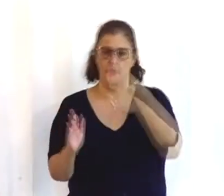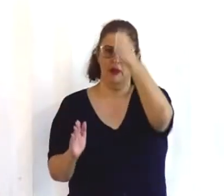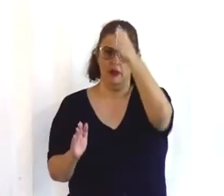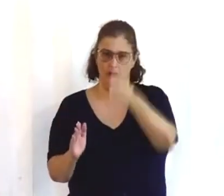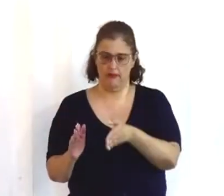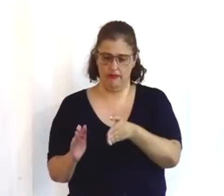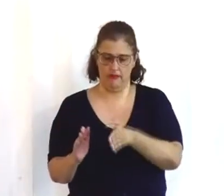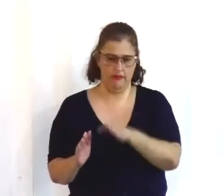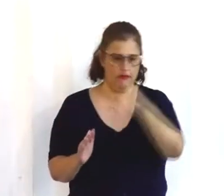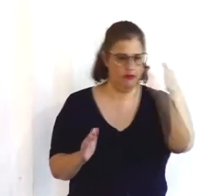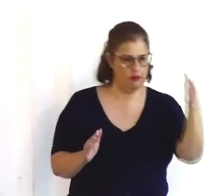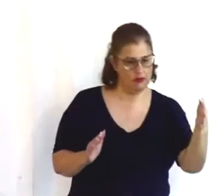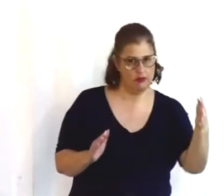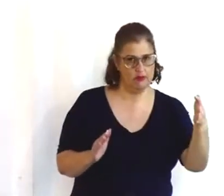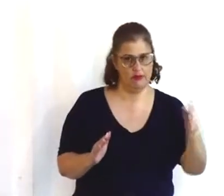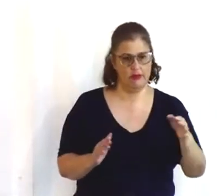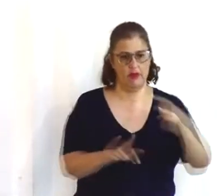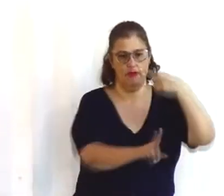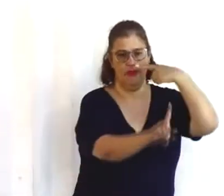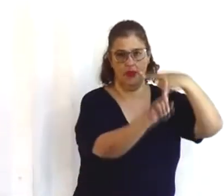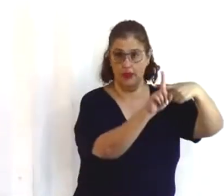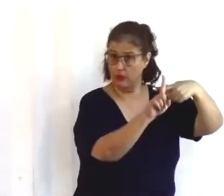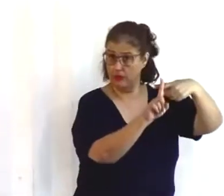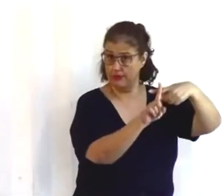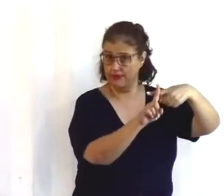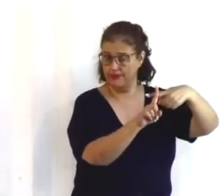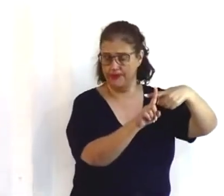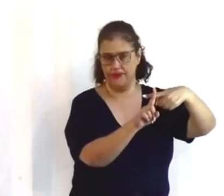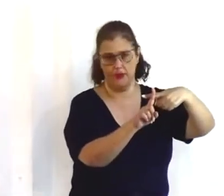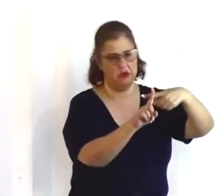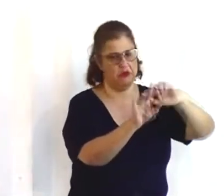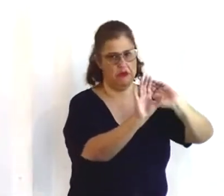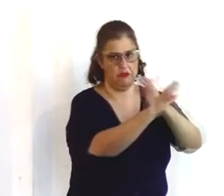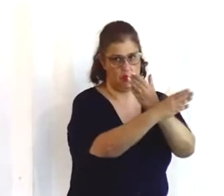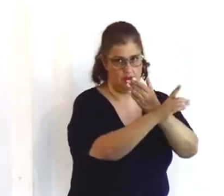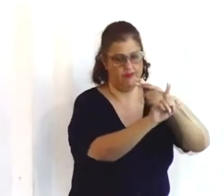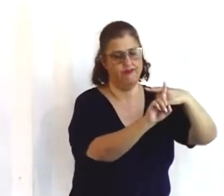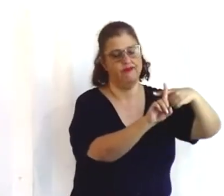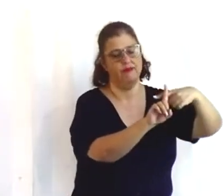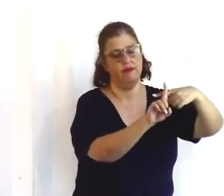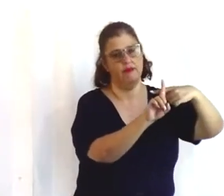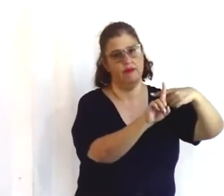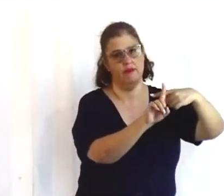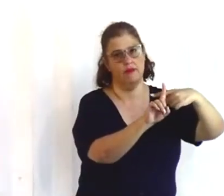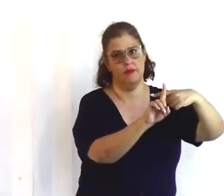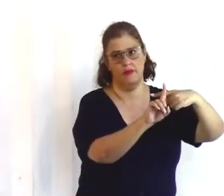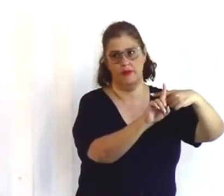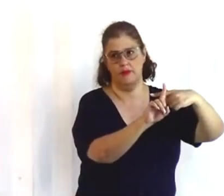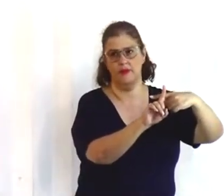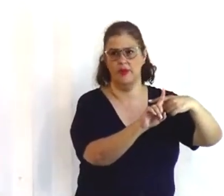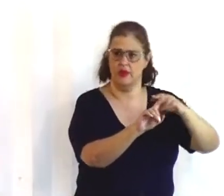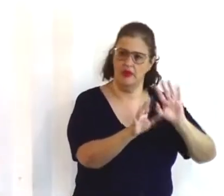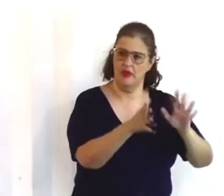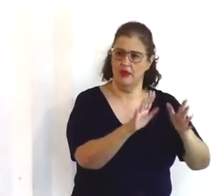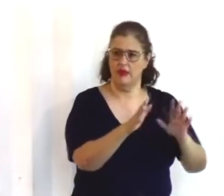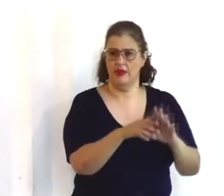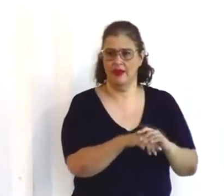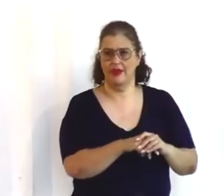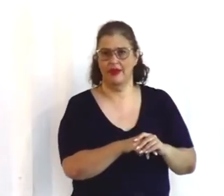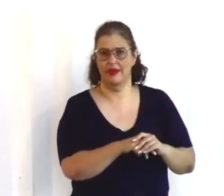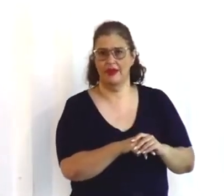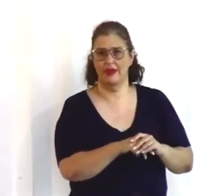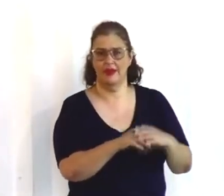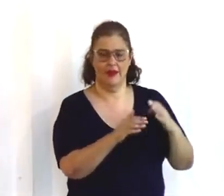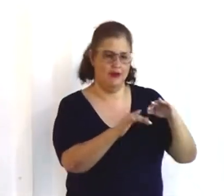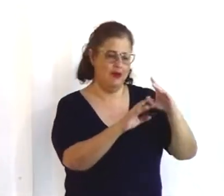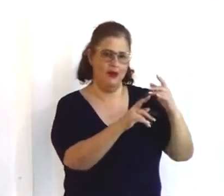crianças, vocês desenharão uma cruz vazia. Se você, com a ajuda do papai e da mamãe, quiser colocar assim um efeito atrás da